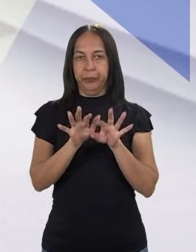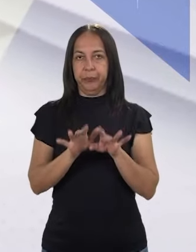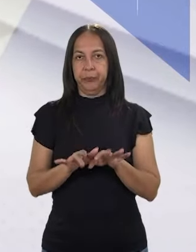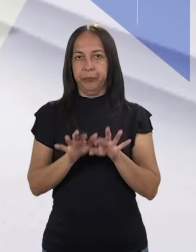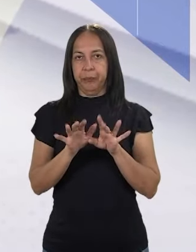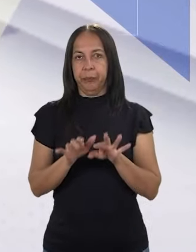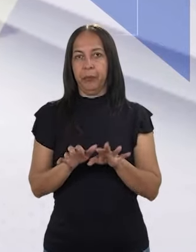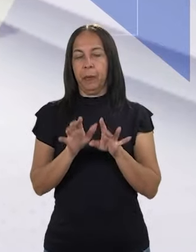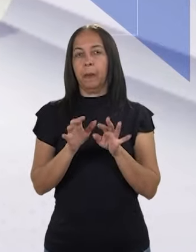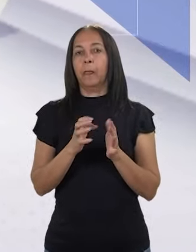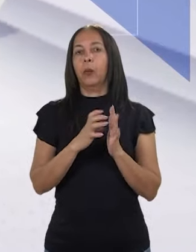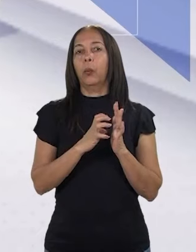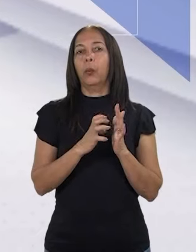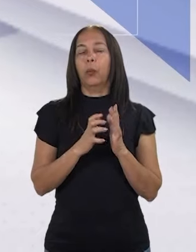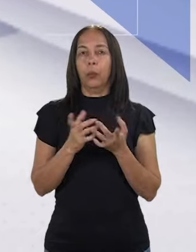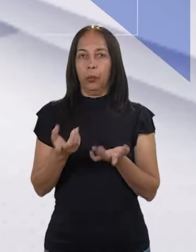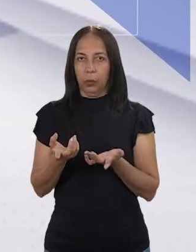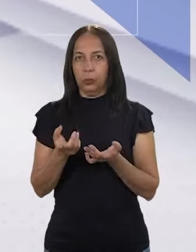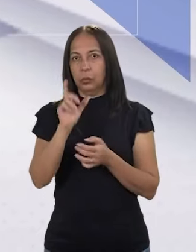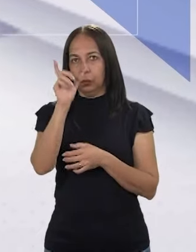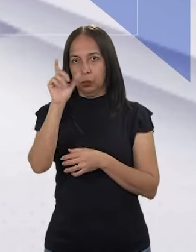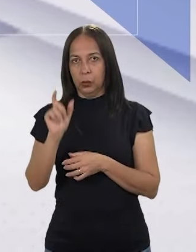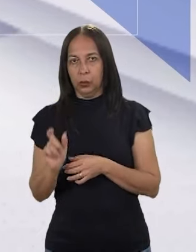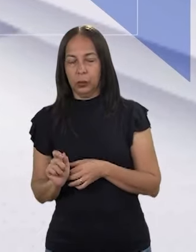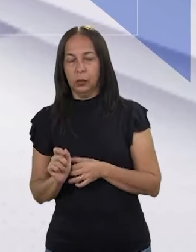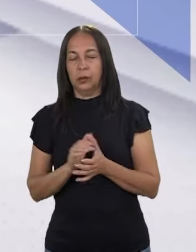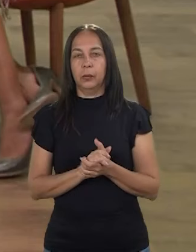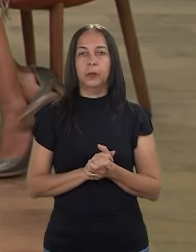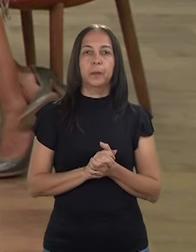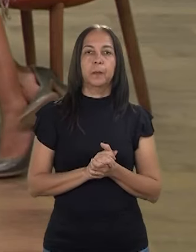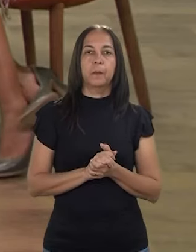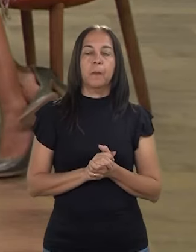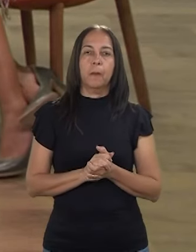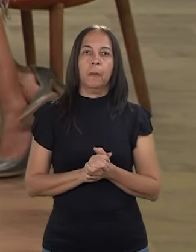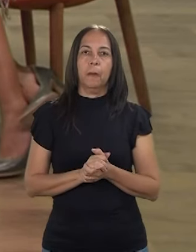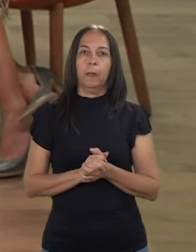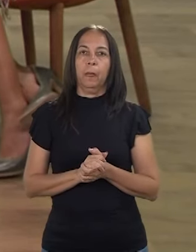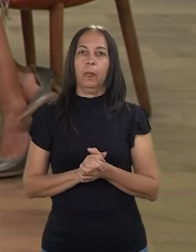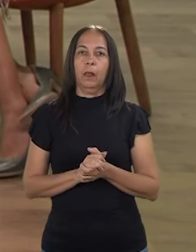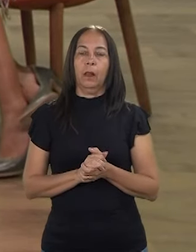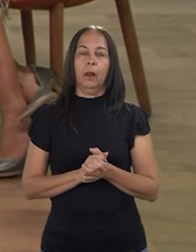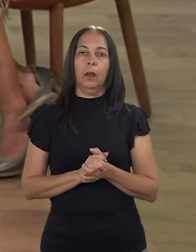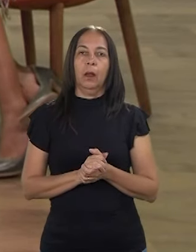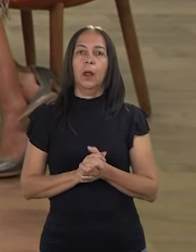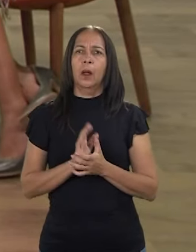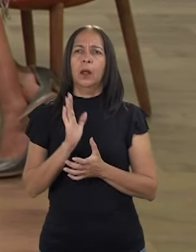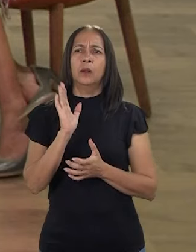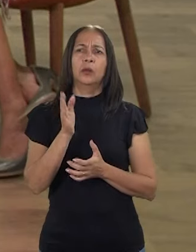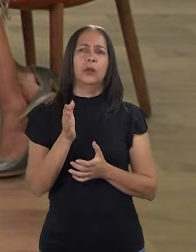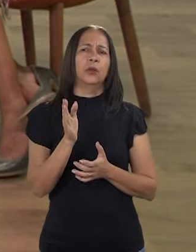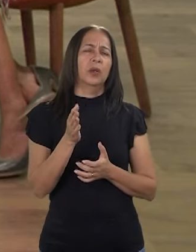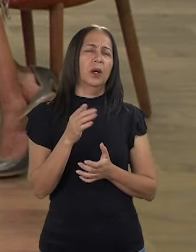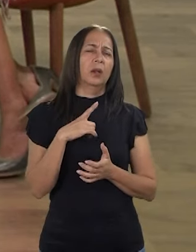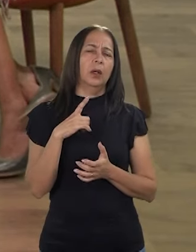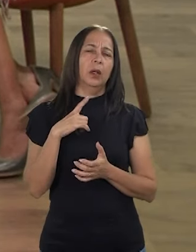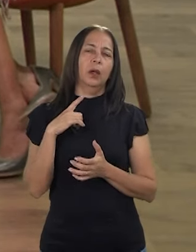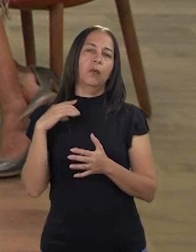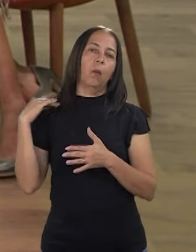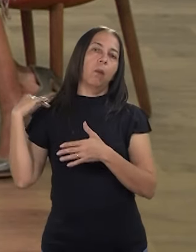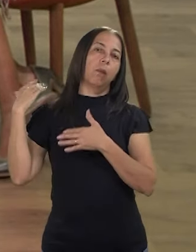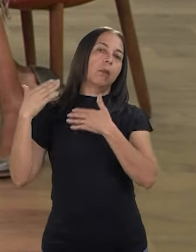código de um de um de um sistema algoritm ele eh passou por um